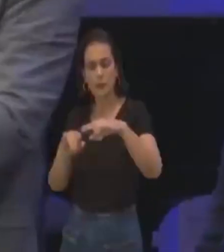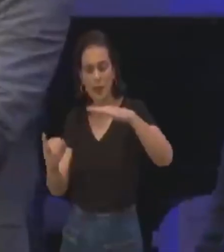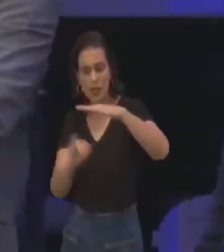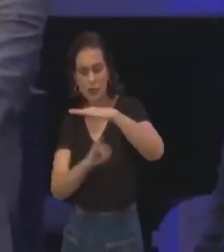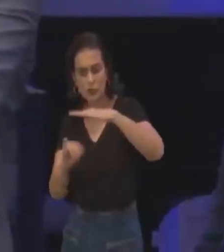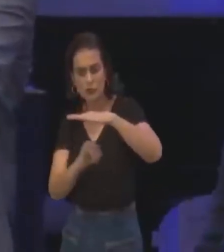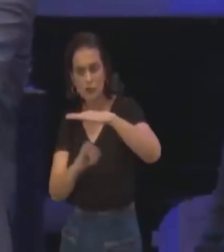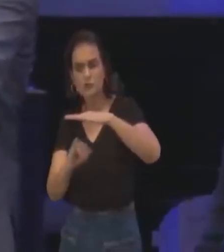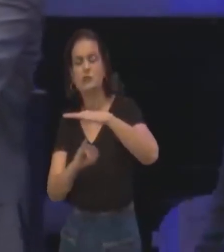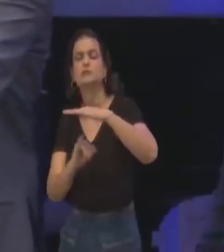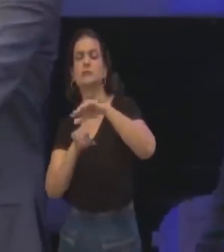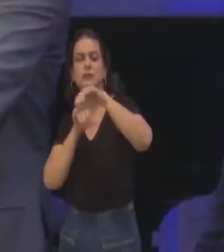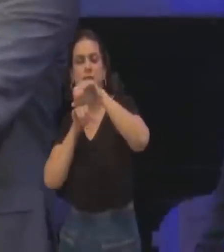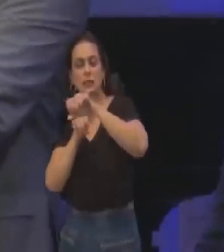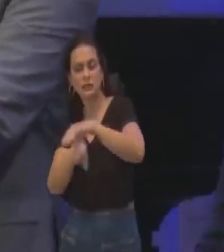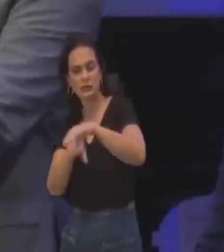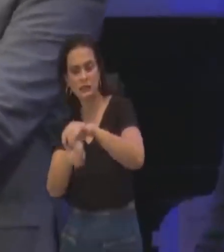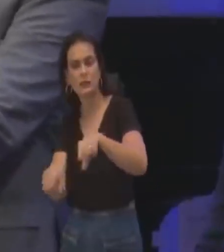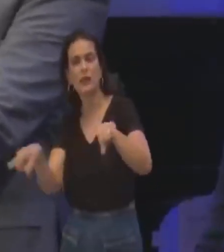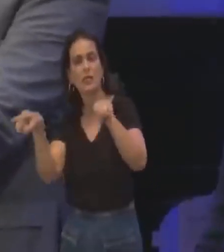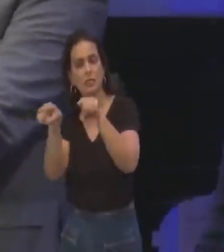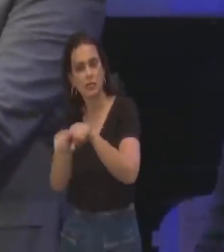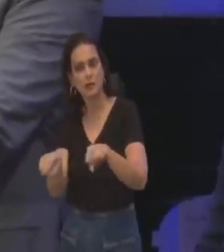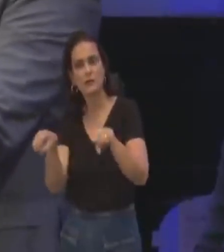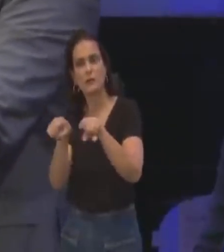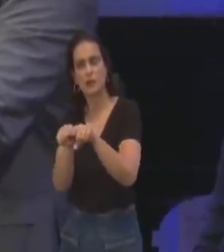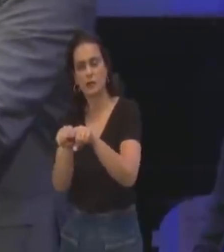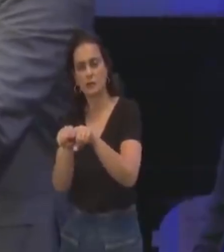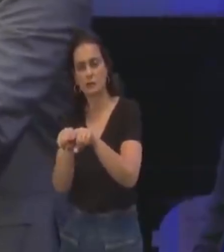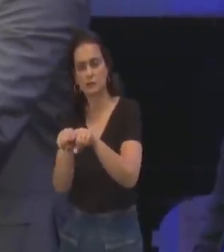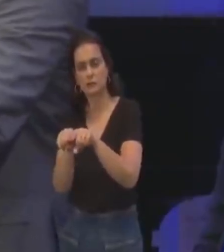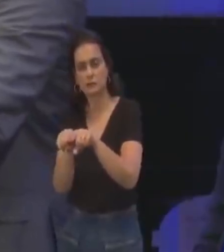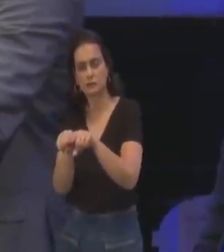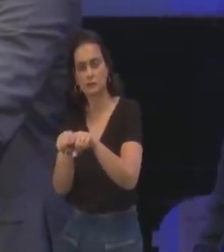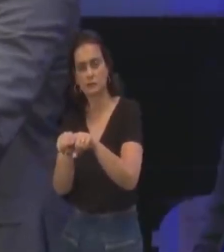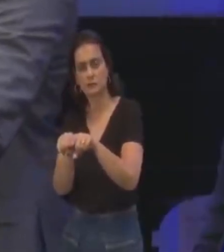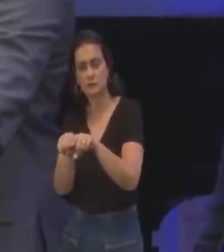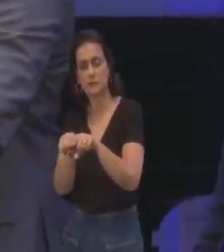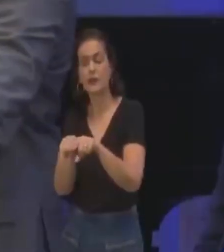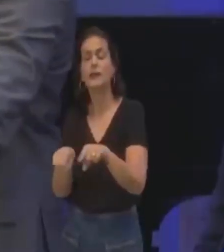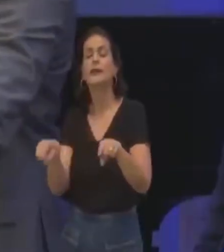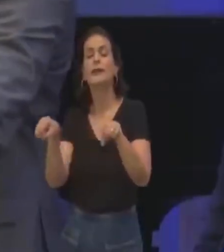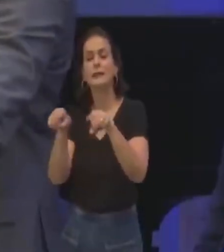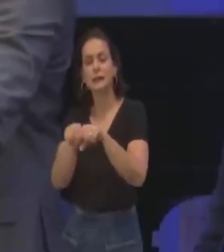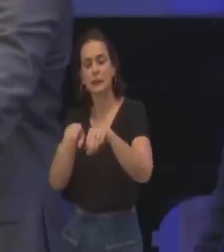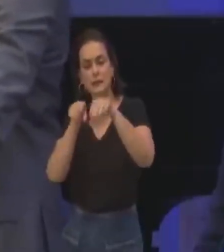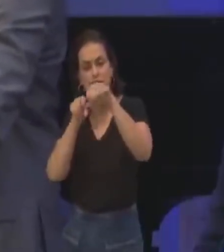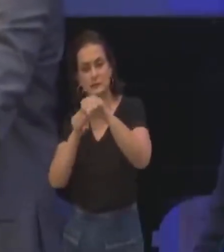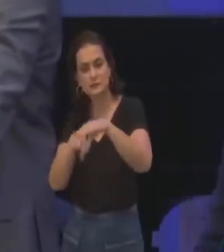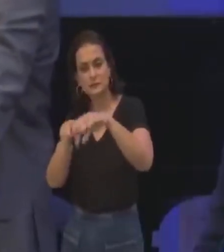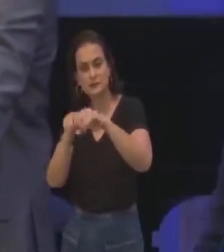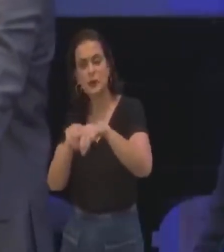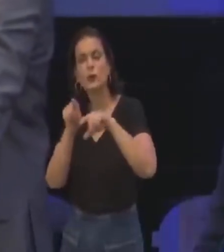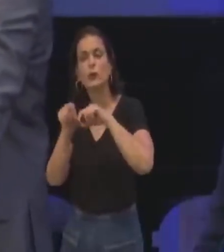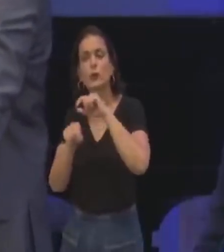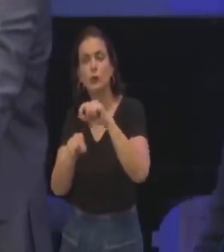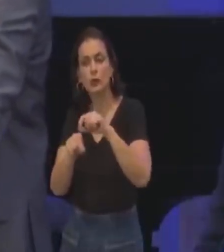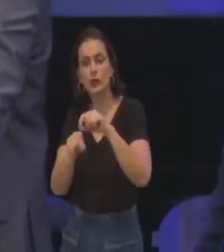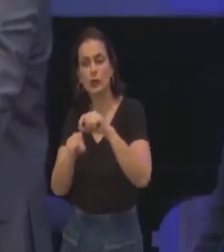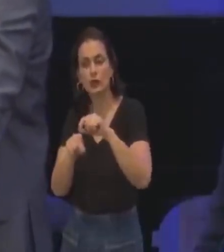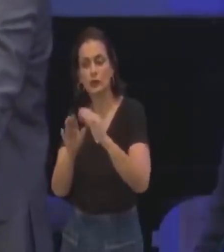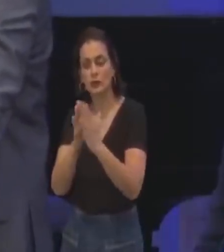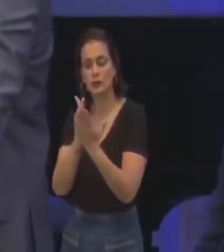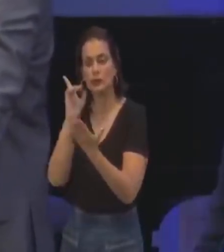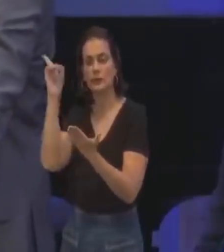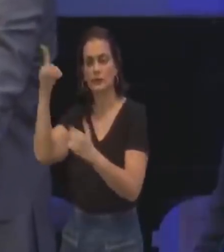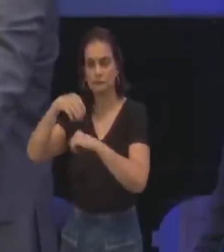ensino, e nós também recebemos a educação teológica através da palavra